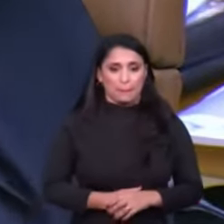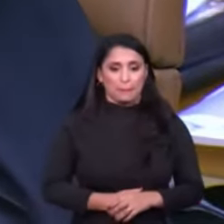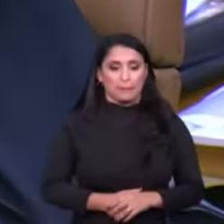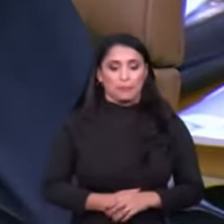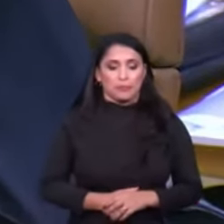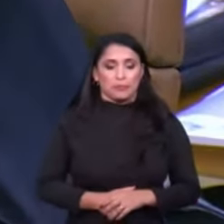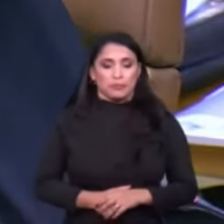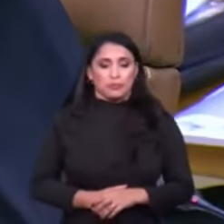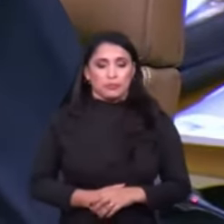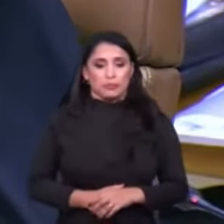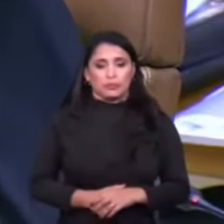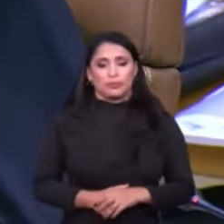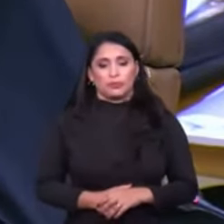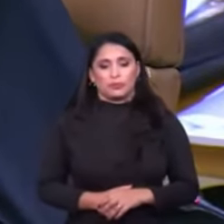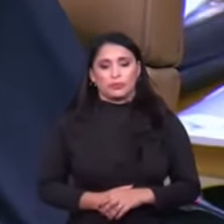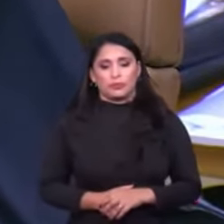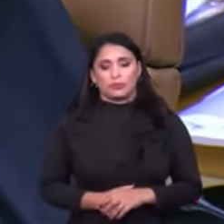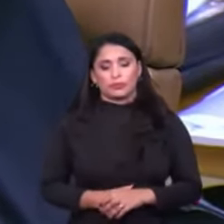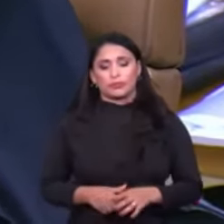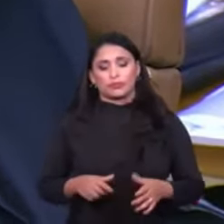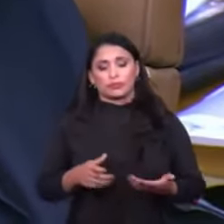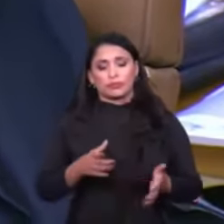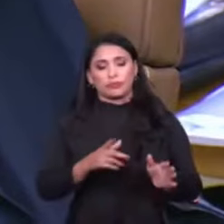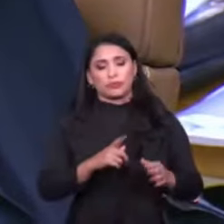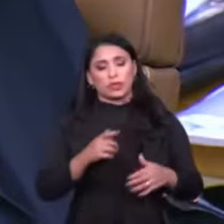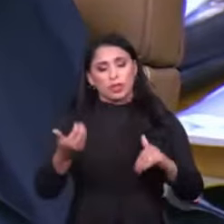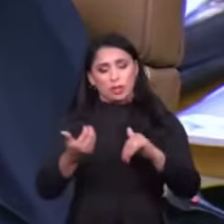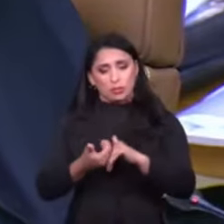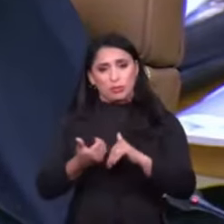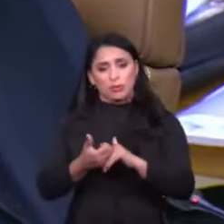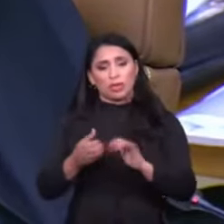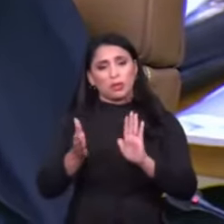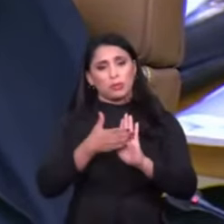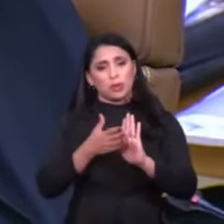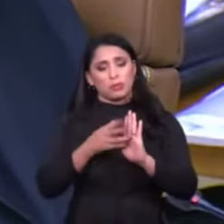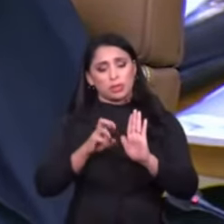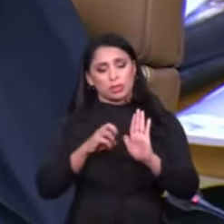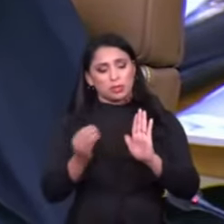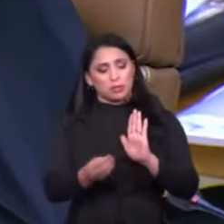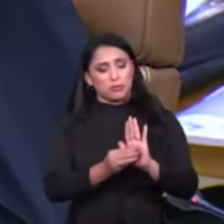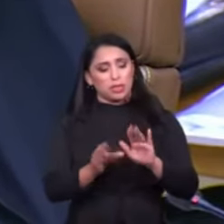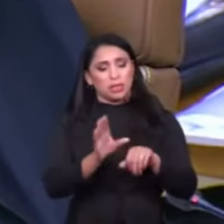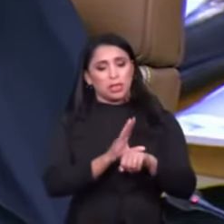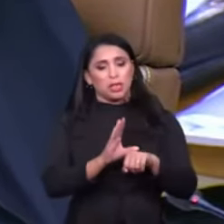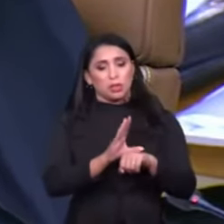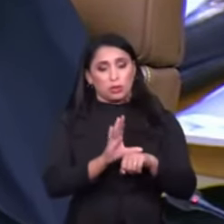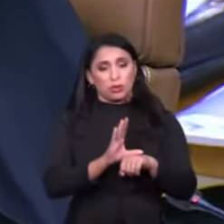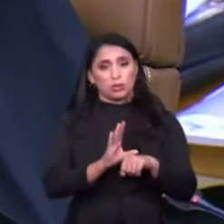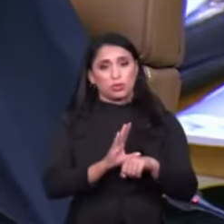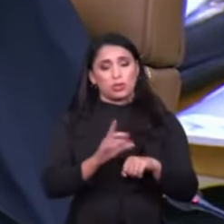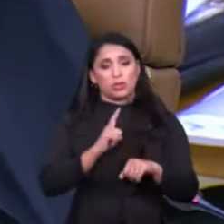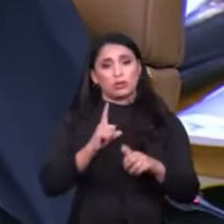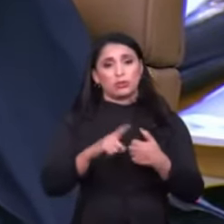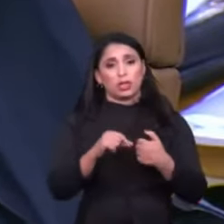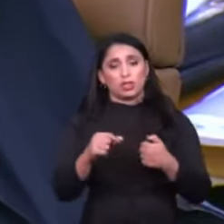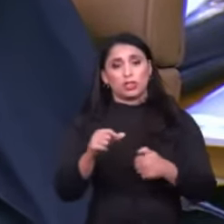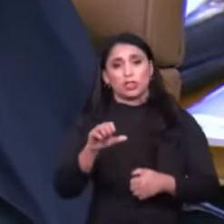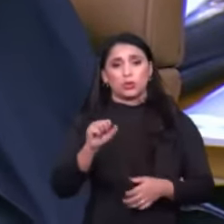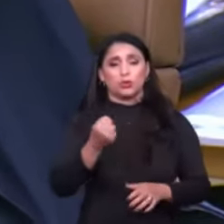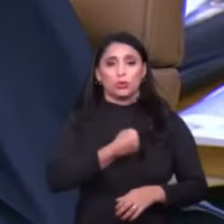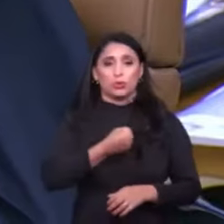aliás, que se encontra em tramitação no Parlamento proposta de emenda à Constituição que prevê a inclusão do artigo